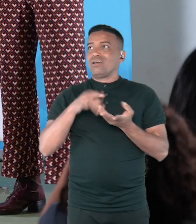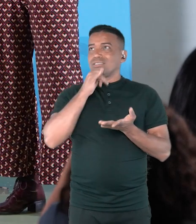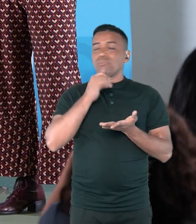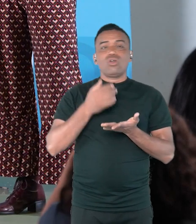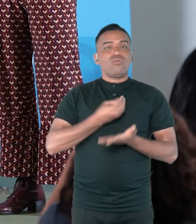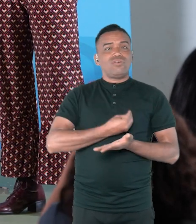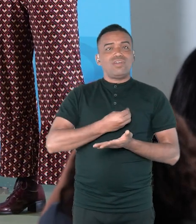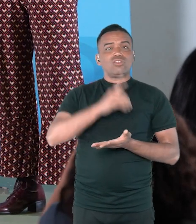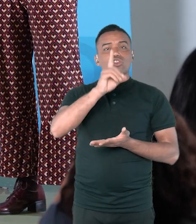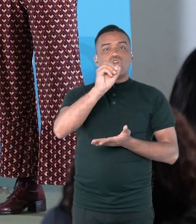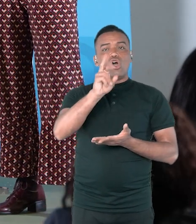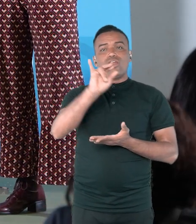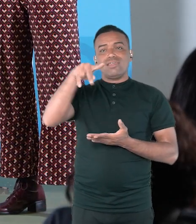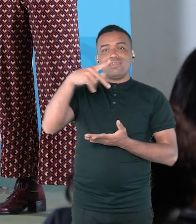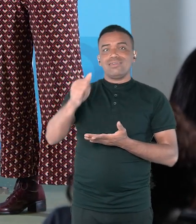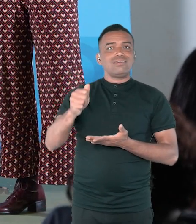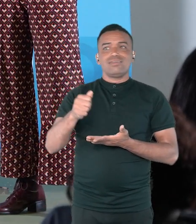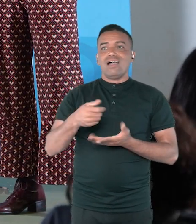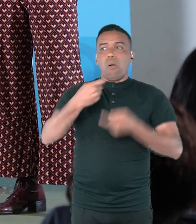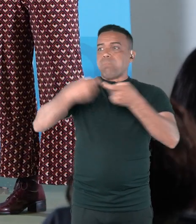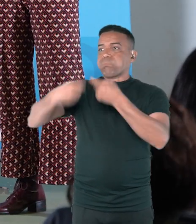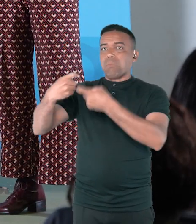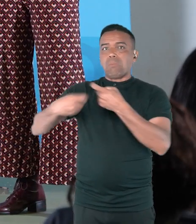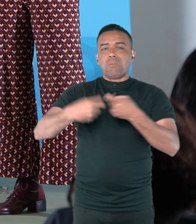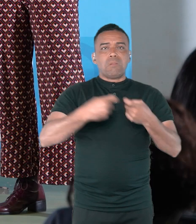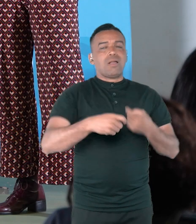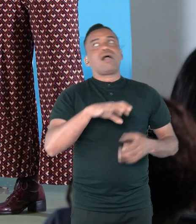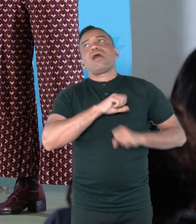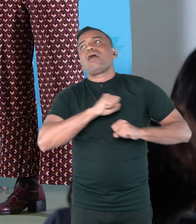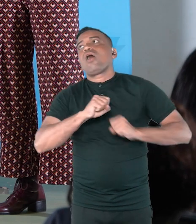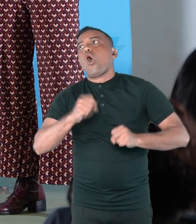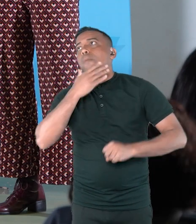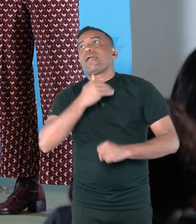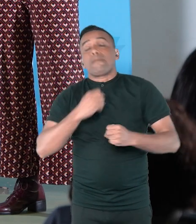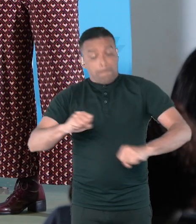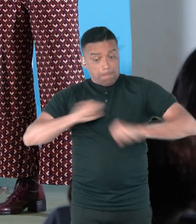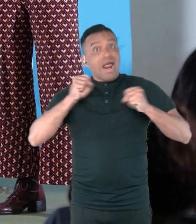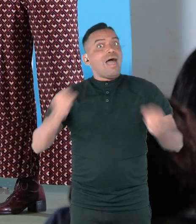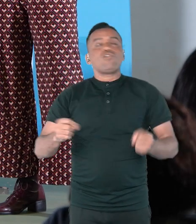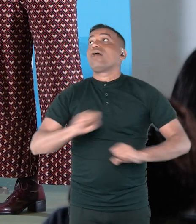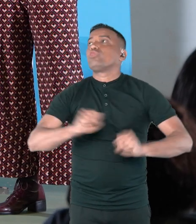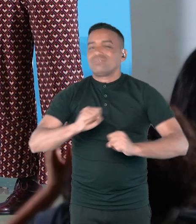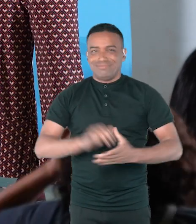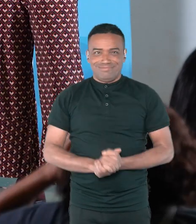estar eu vivendo a Dorinha do Alta Compadecida, deitando com a cidade inteira, falando para cada homem que eu deitava, eu adoro um homem brabo?